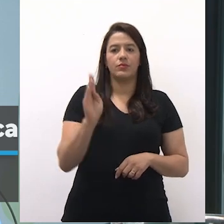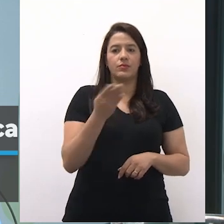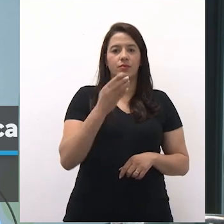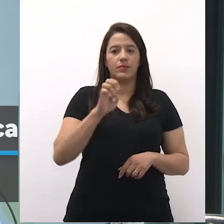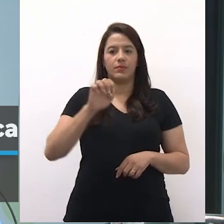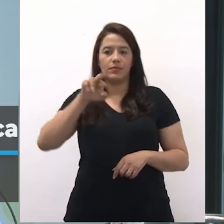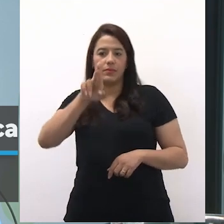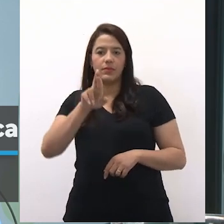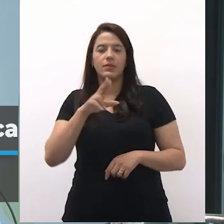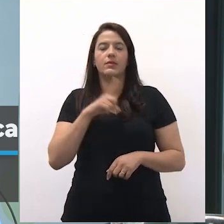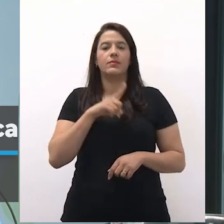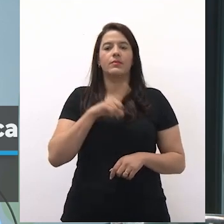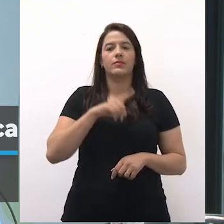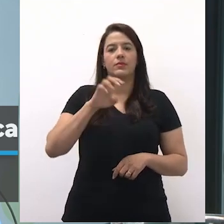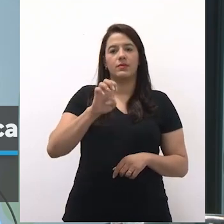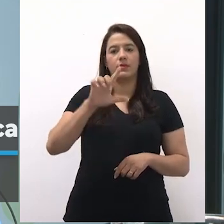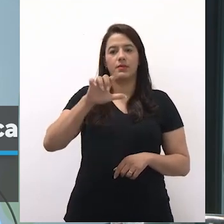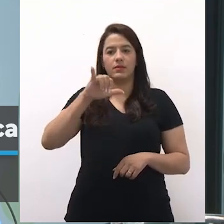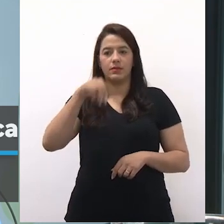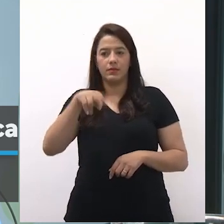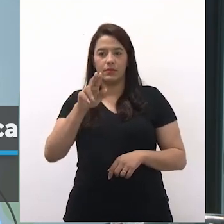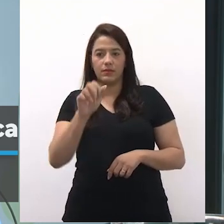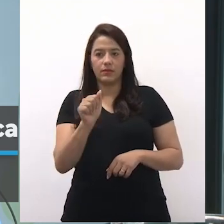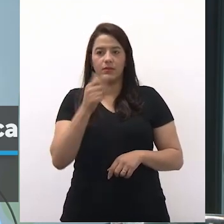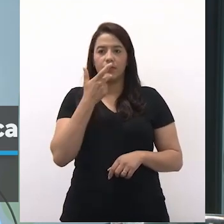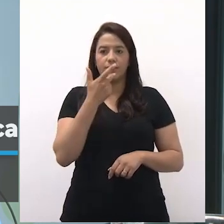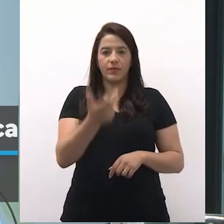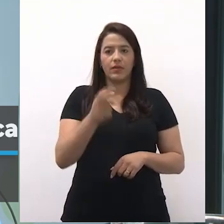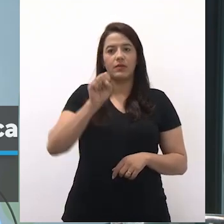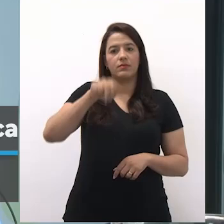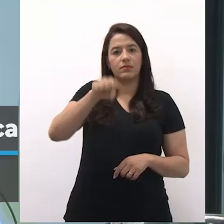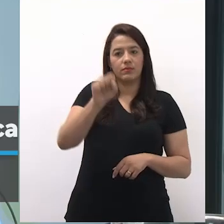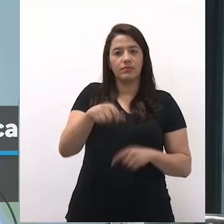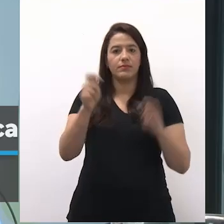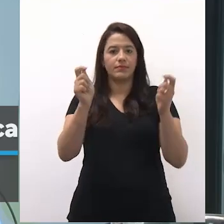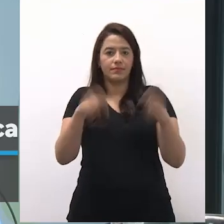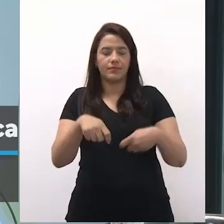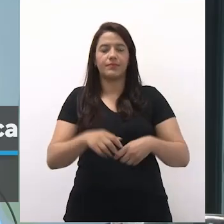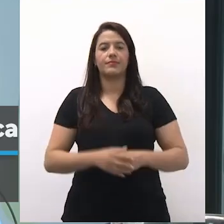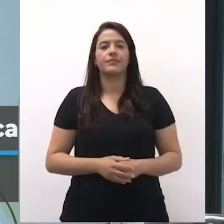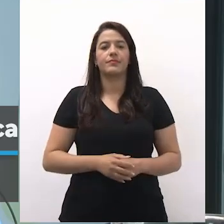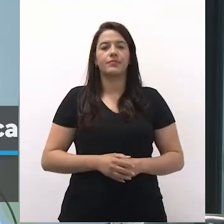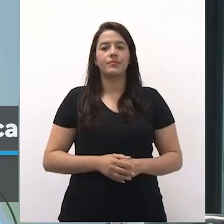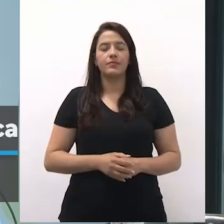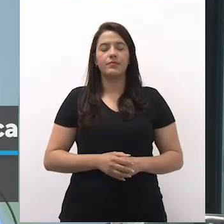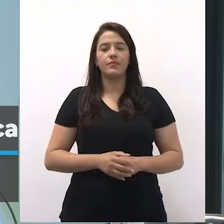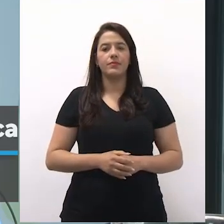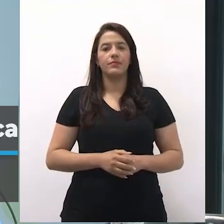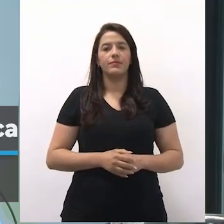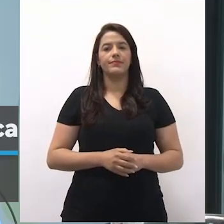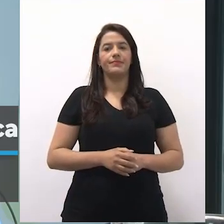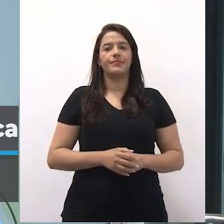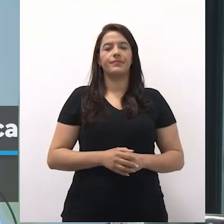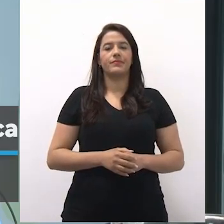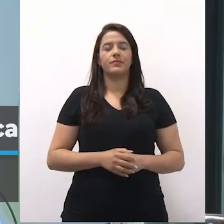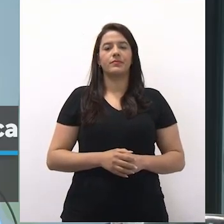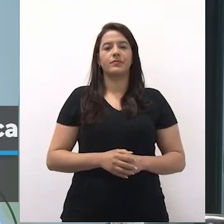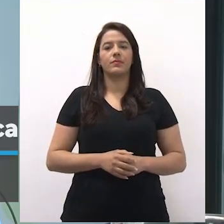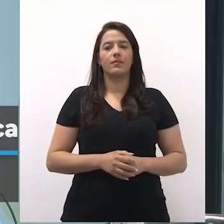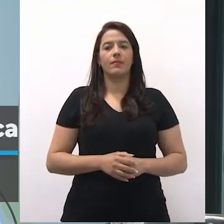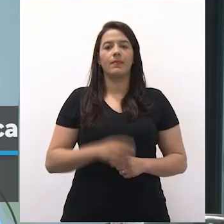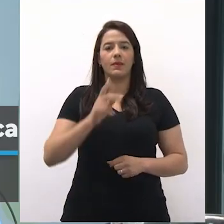a professora Eliana destacaram que sim, foi possível. Aqui,